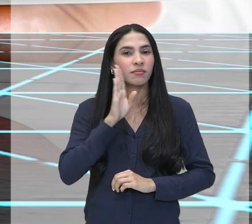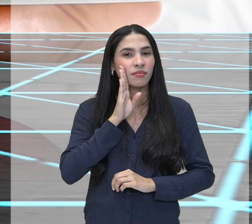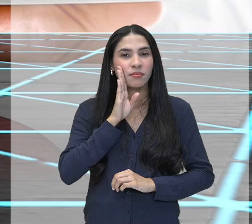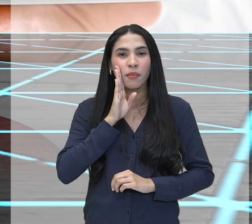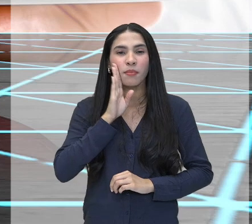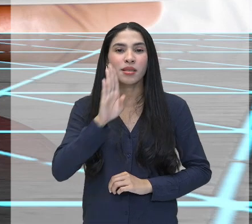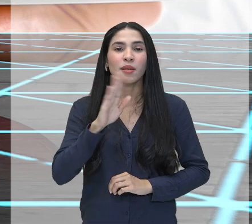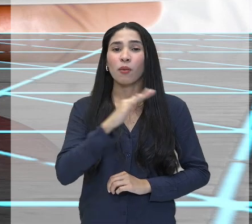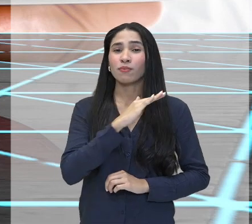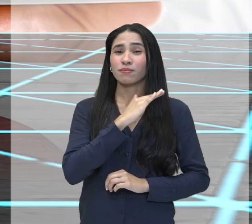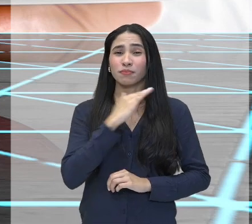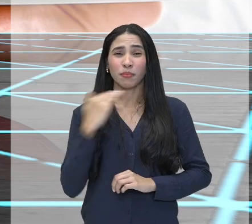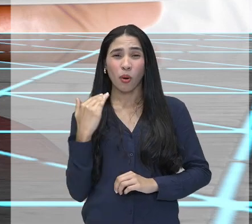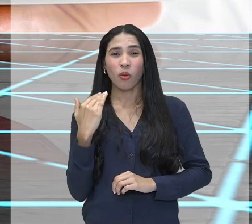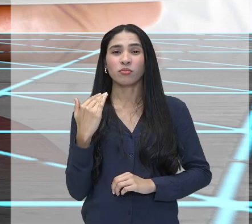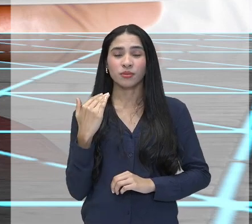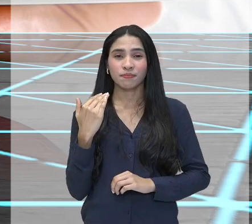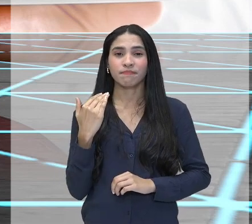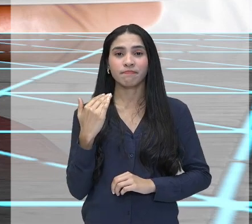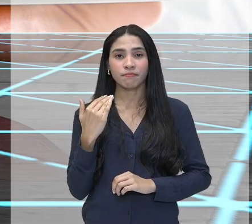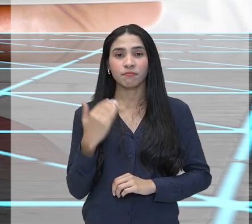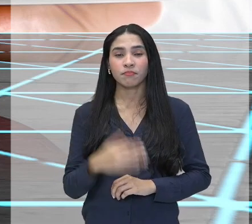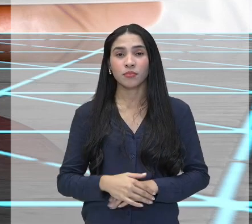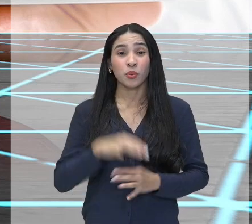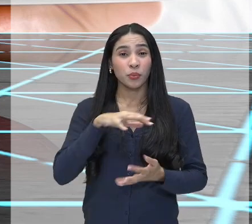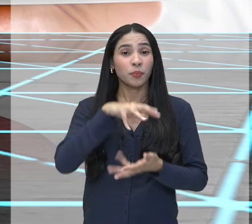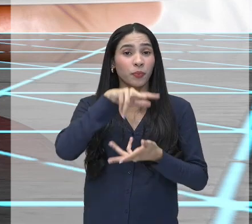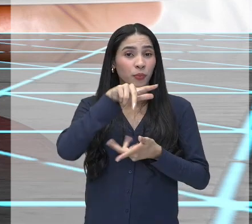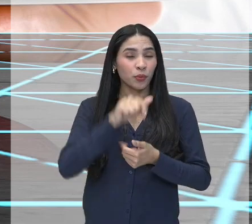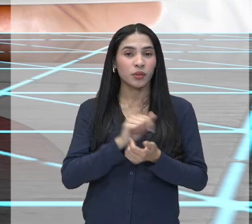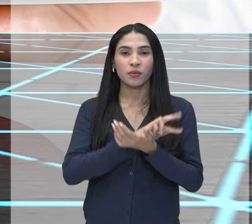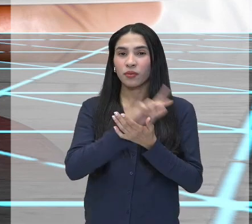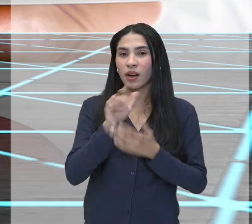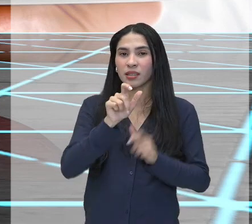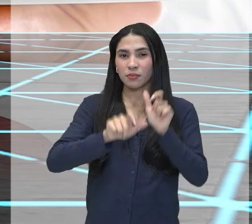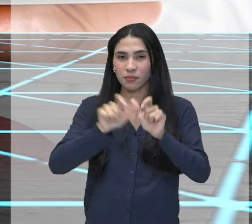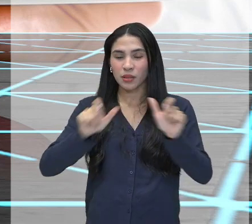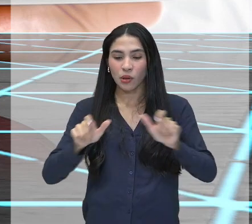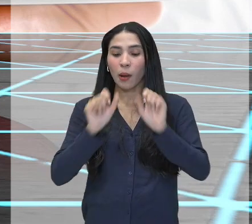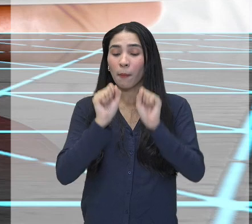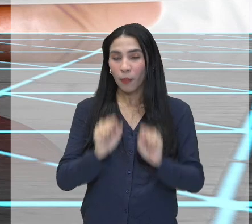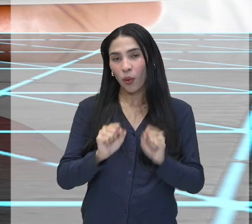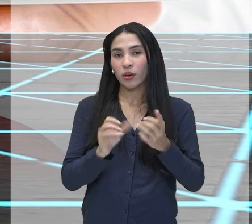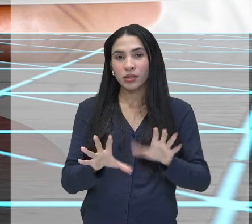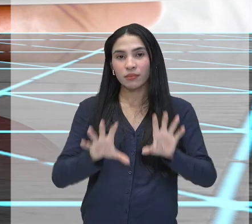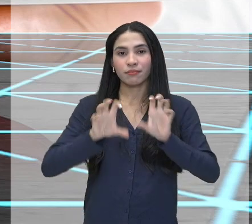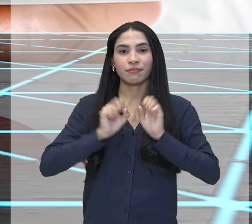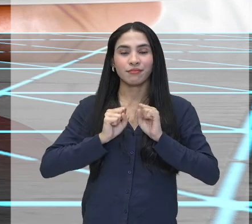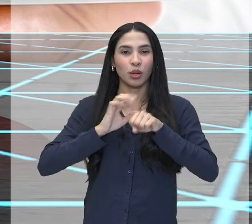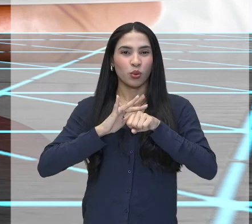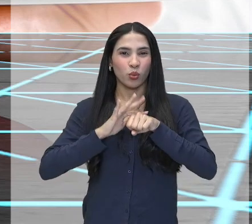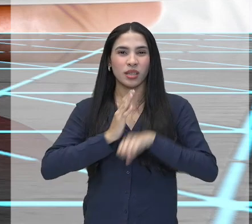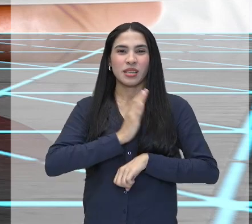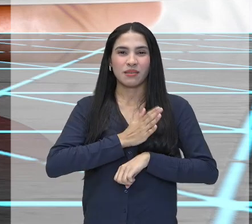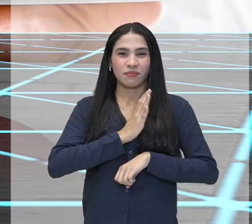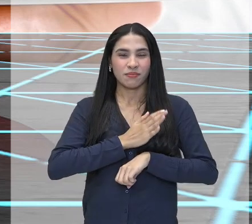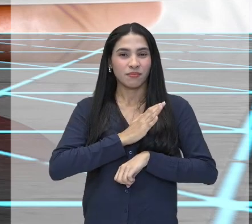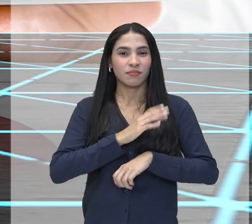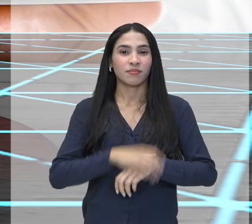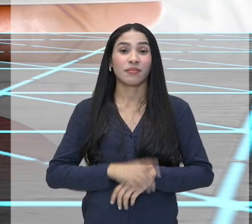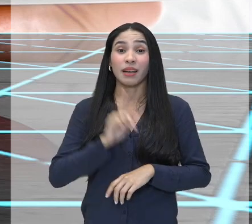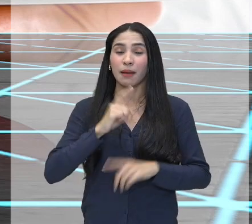de morte ali no mundo, né? Várias pessoas podem ser acometidas dessa doença, então é um fator